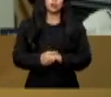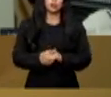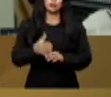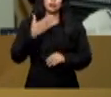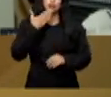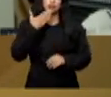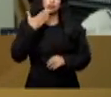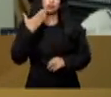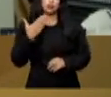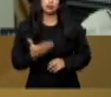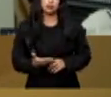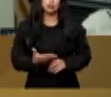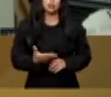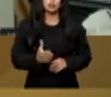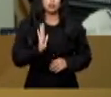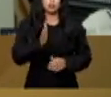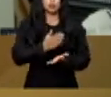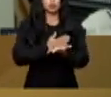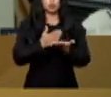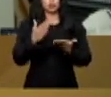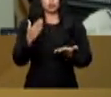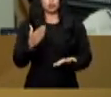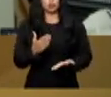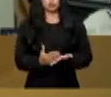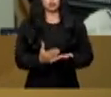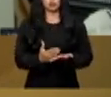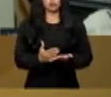já inicio